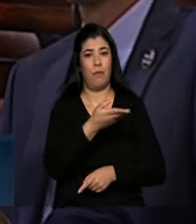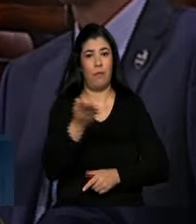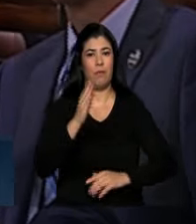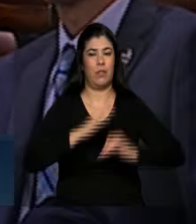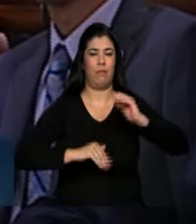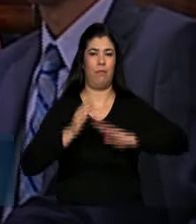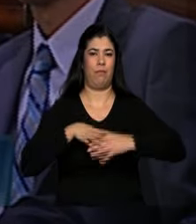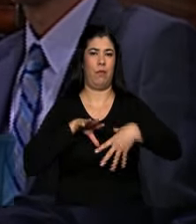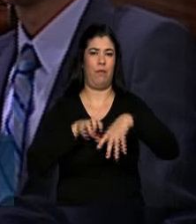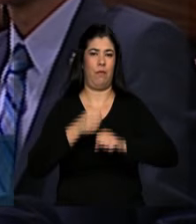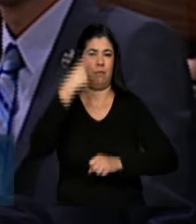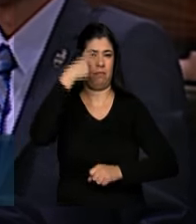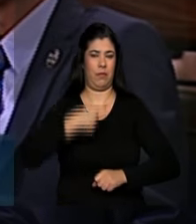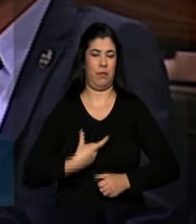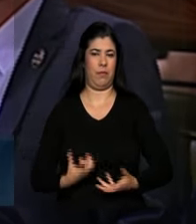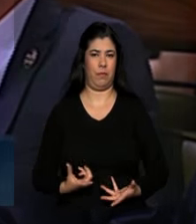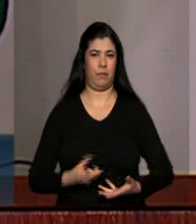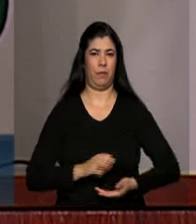criação.